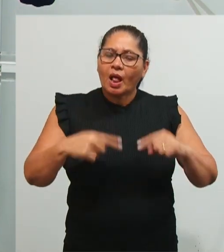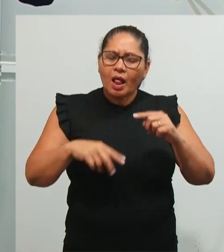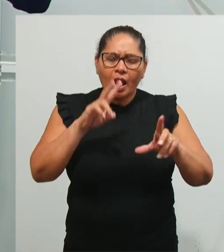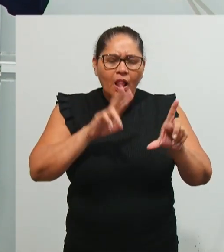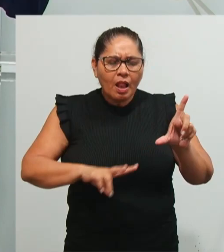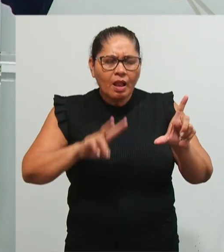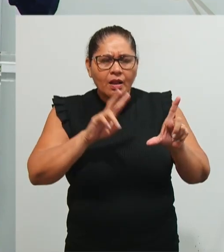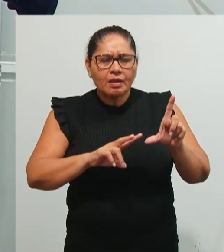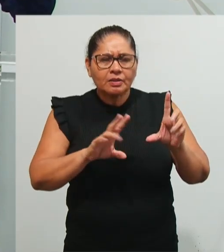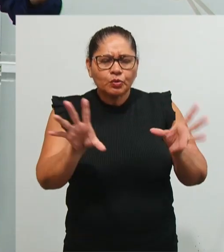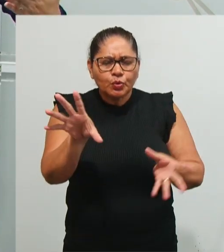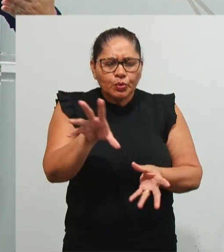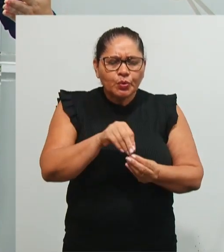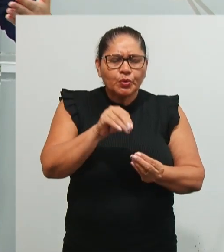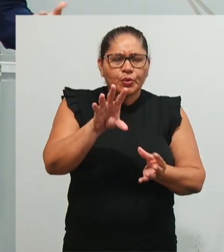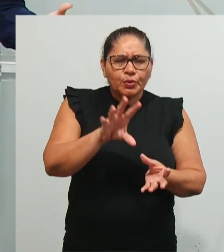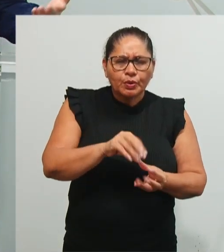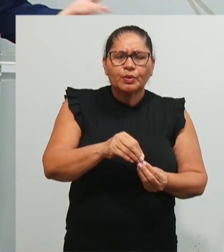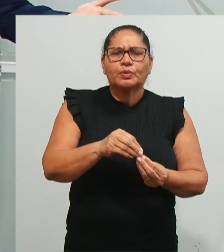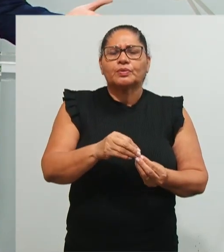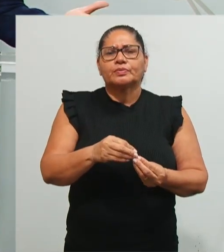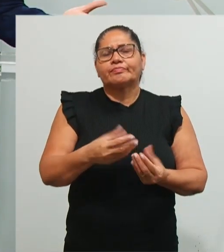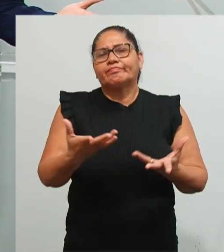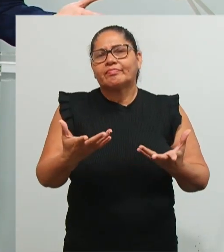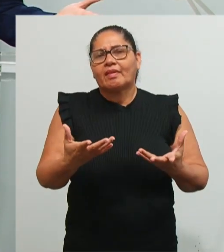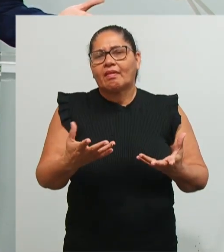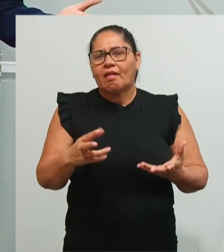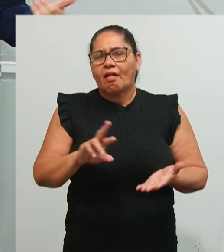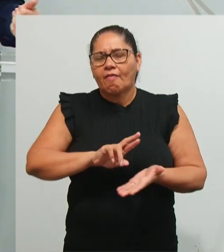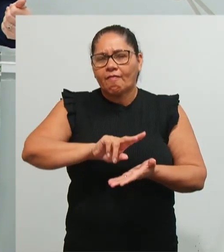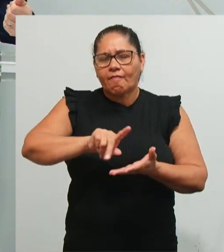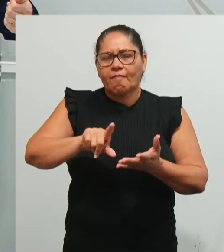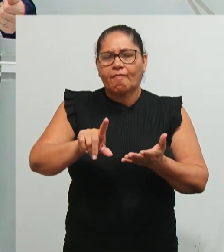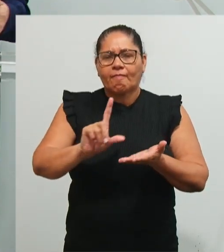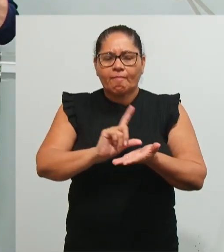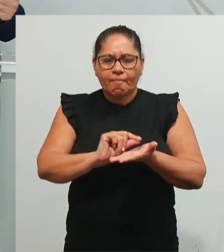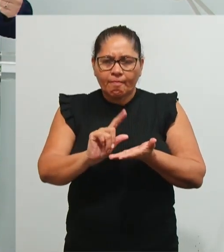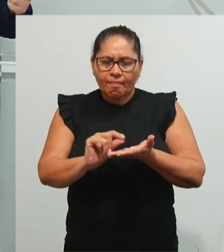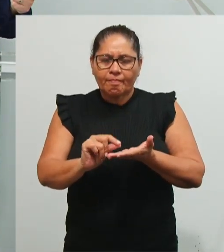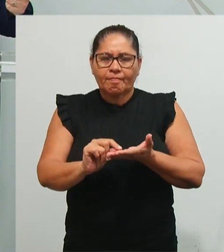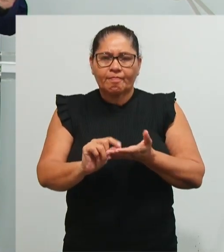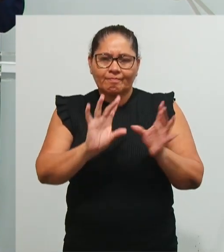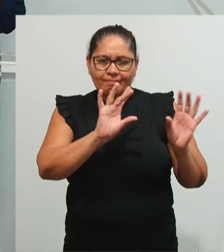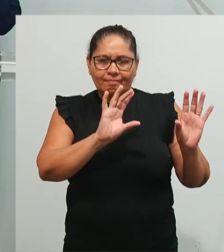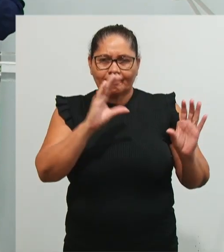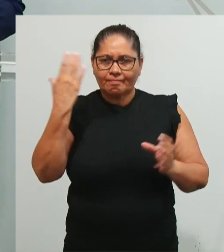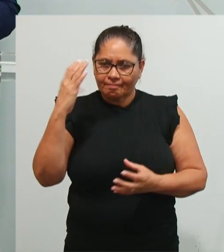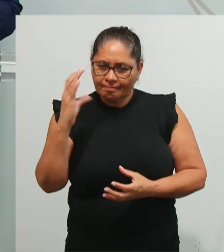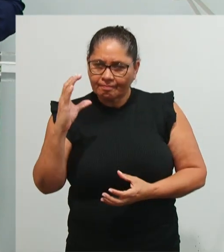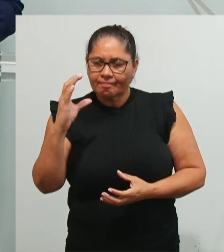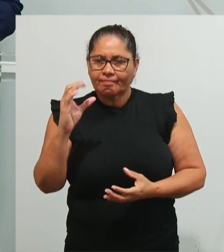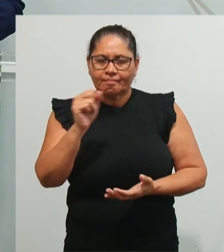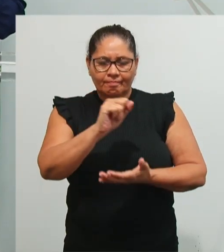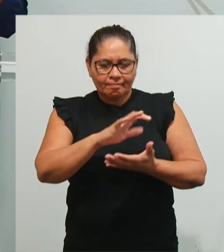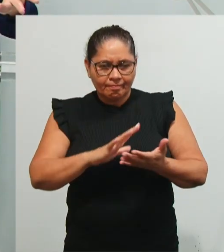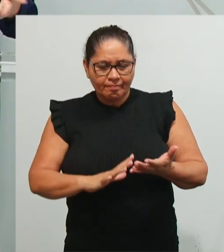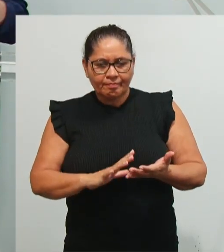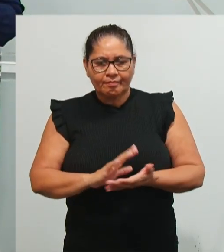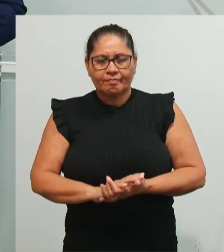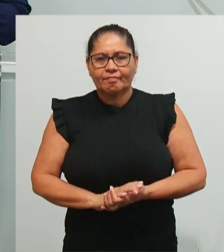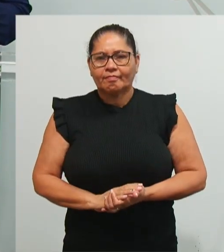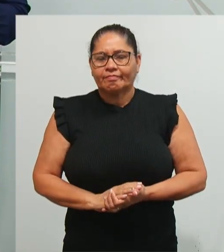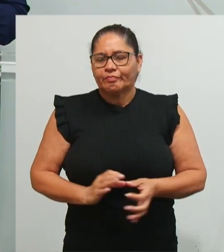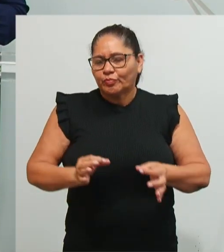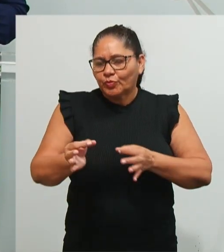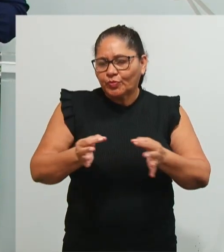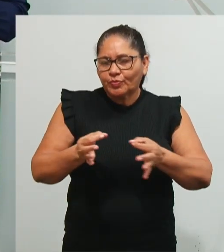lá está muito resumido, consolidado, conteúdo de vários artigos científicos, e isso vai te ajudar a realizar a atividade da disciplina e se preparar aí